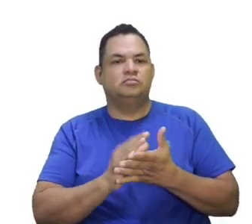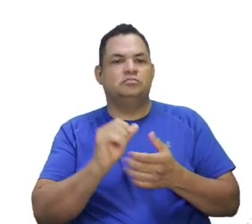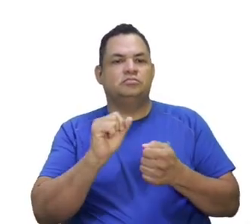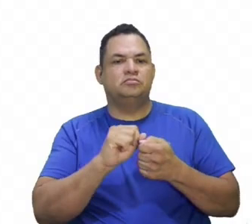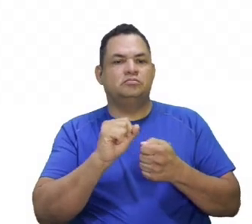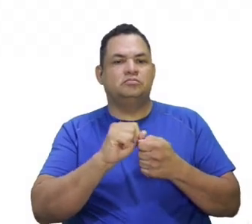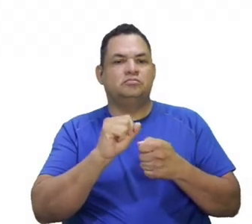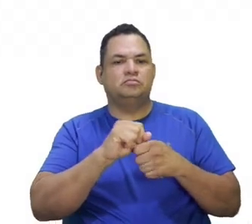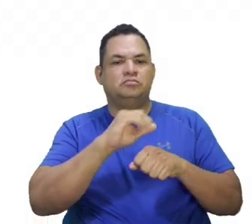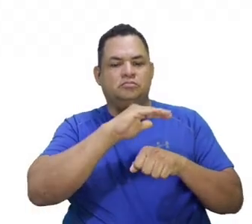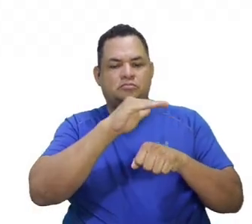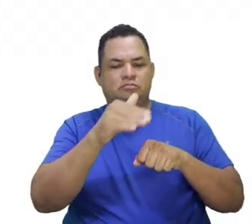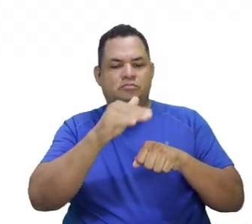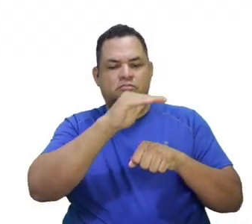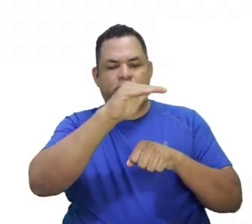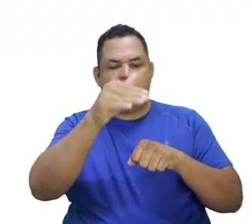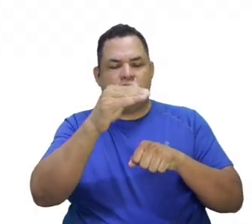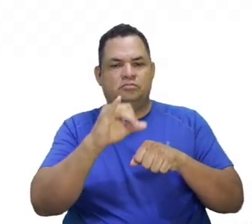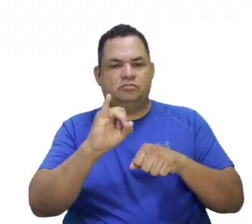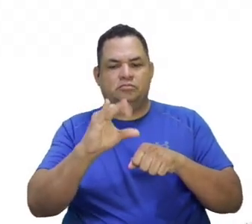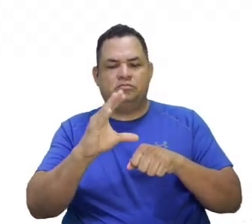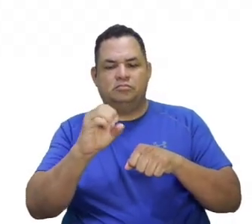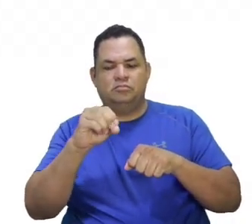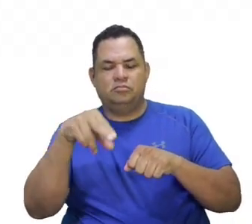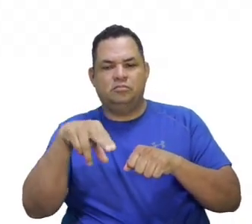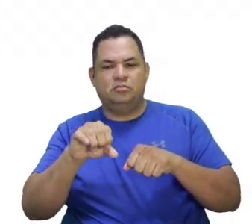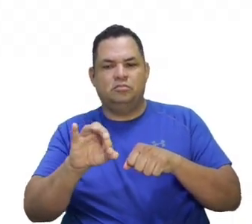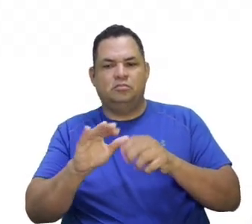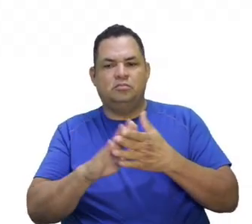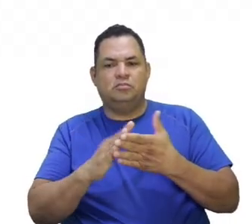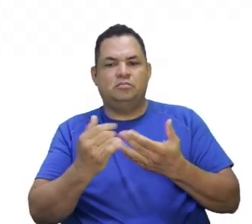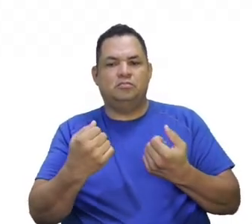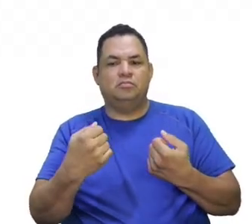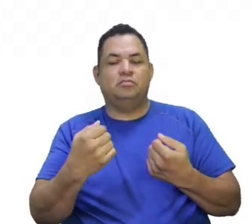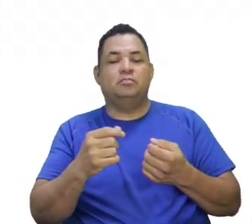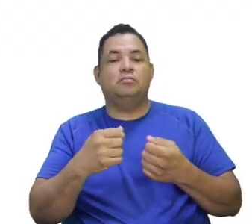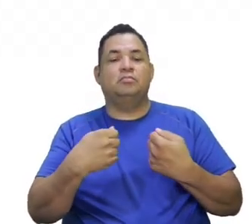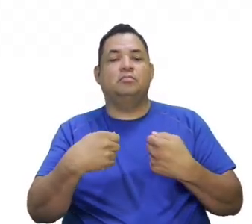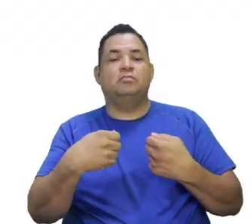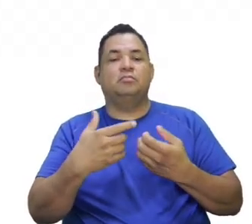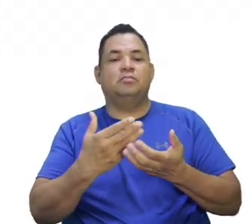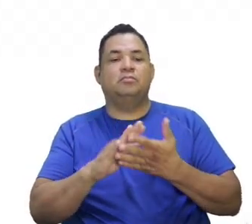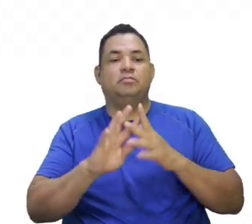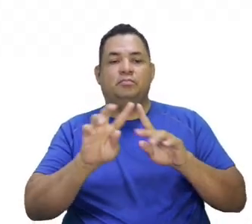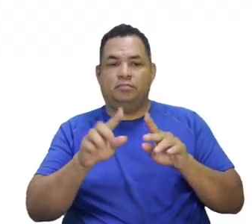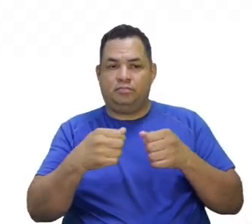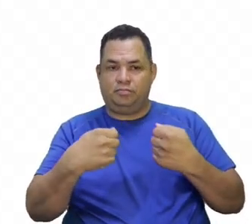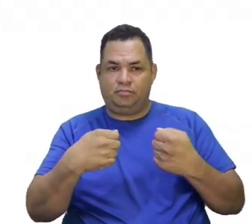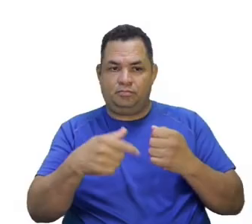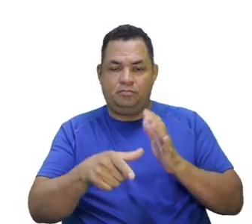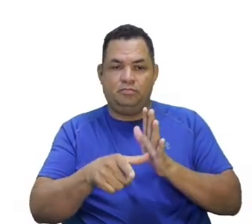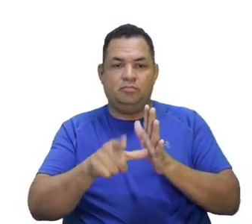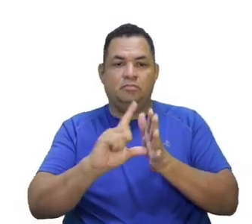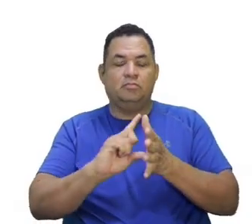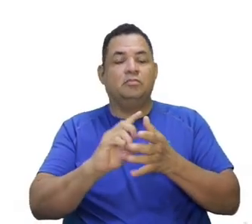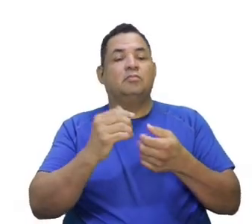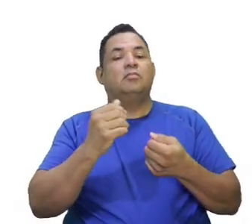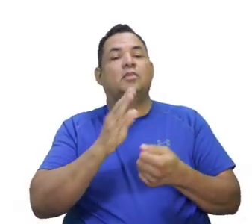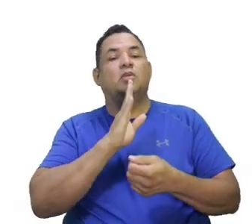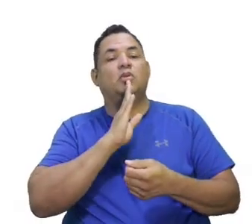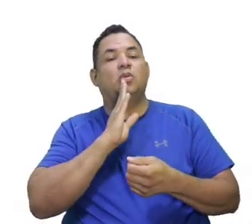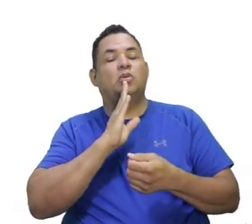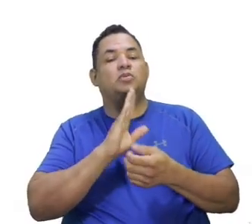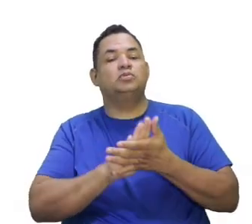fazer a distribuição eletrônica do íon sem ou conhecer ou fazer